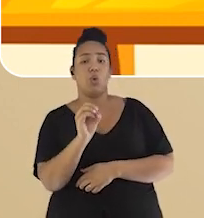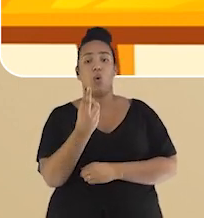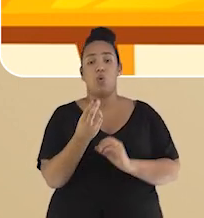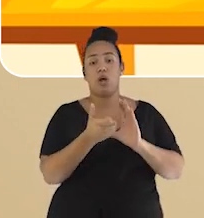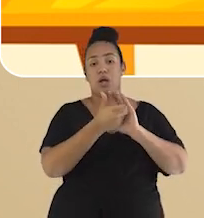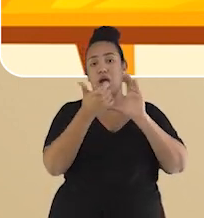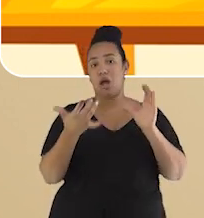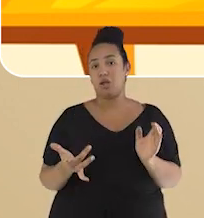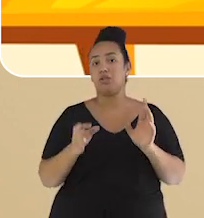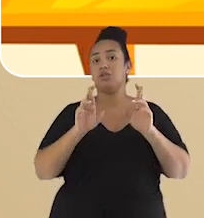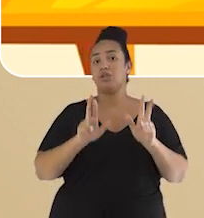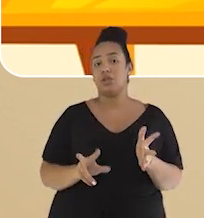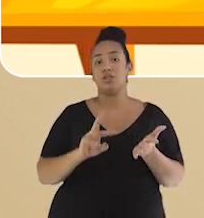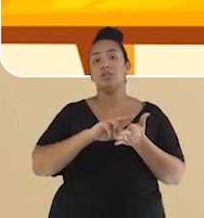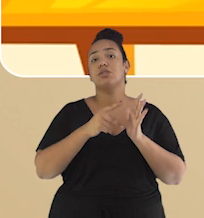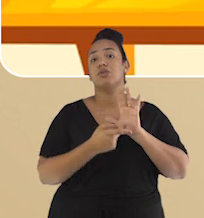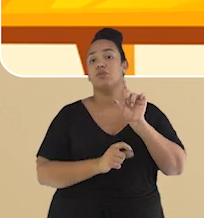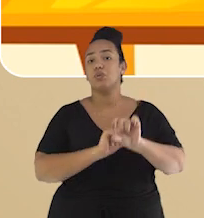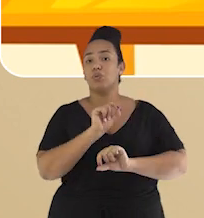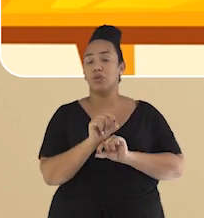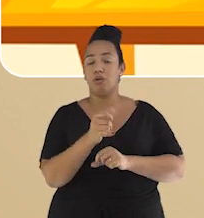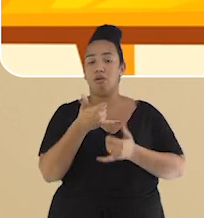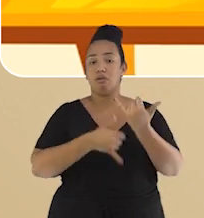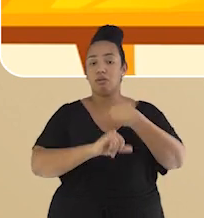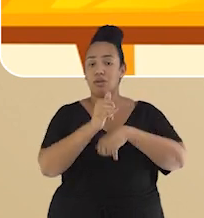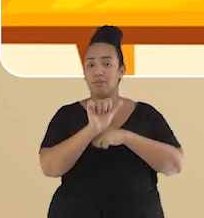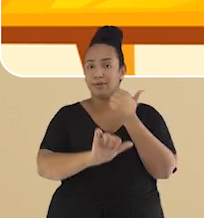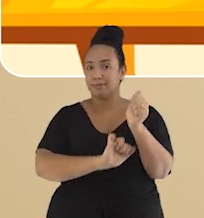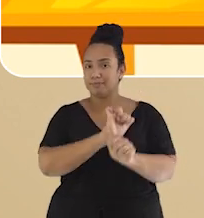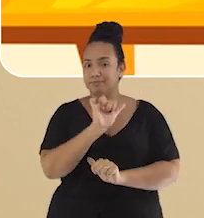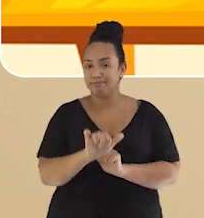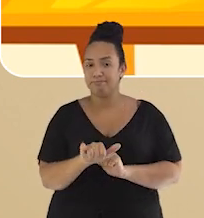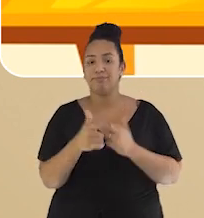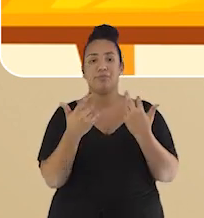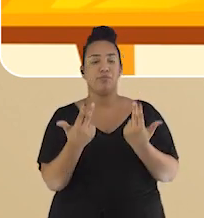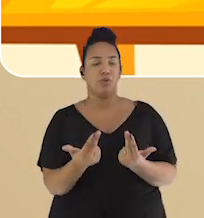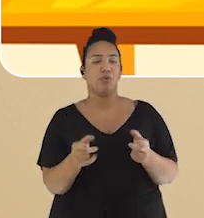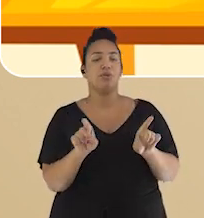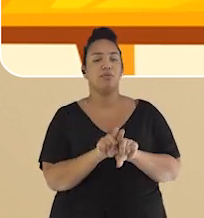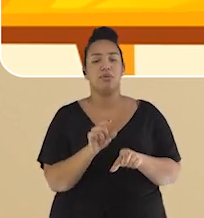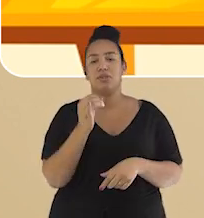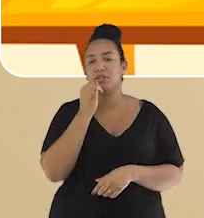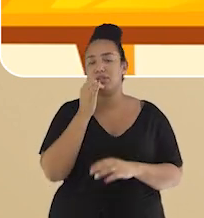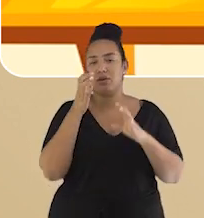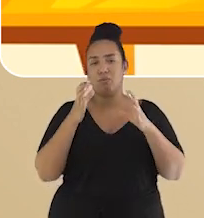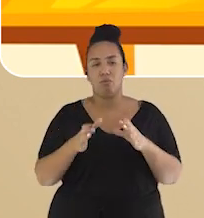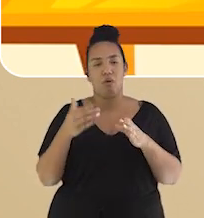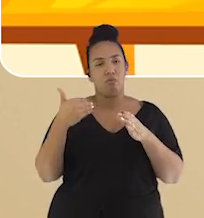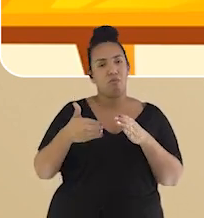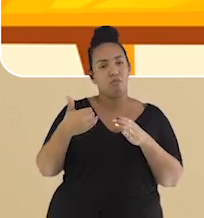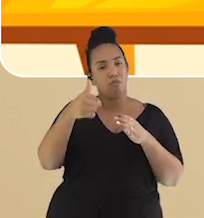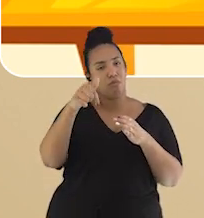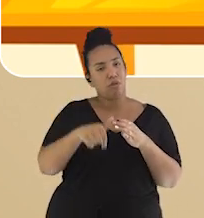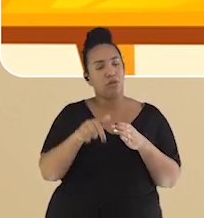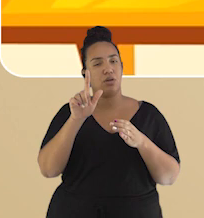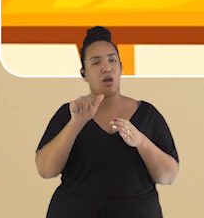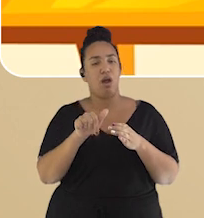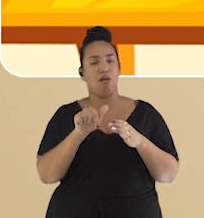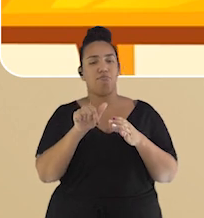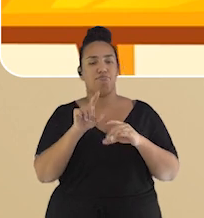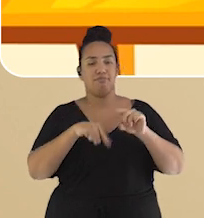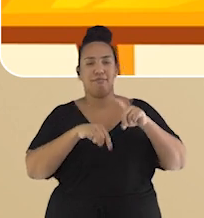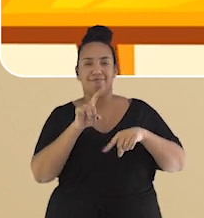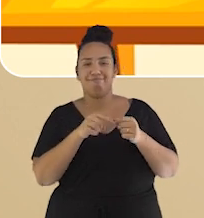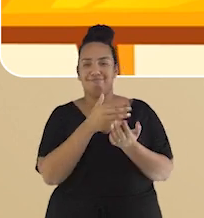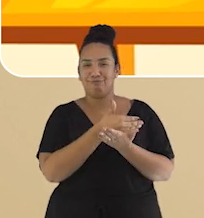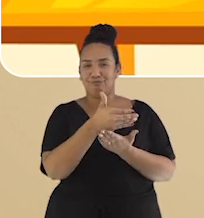diferentes, dizemos que ocorreu uma transformação química, assim como ocorreu com a formação da massa do bolo, que alterou a constituição dos